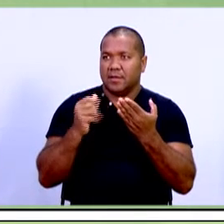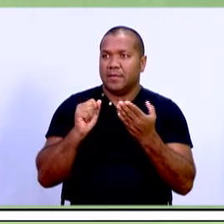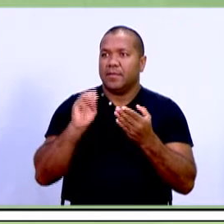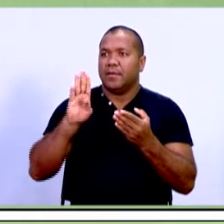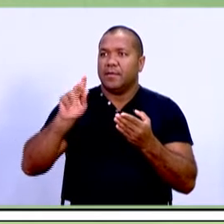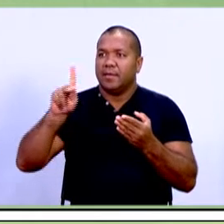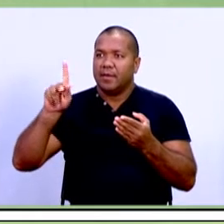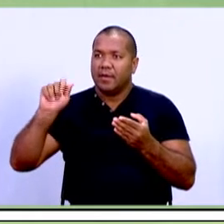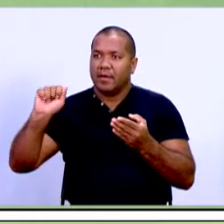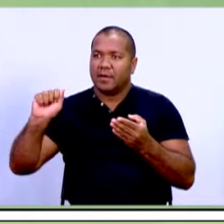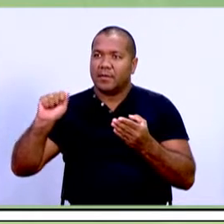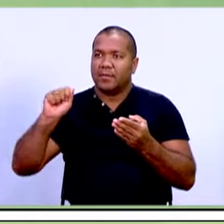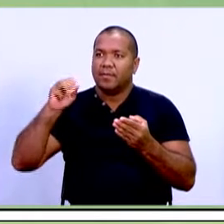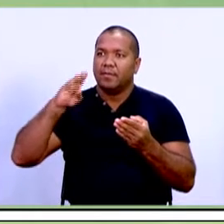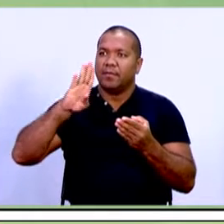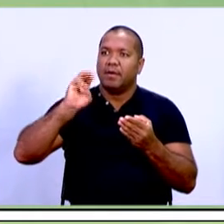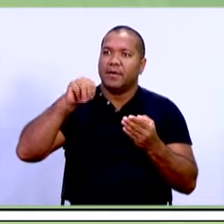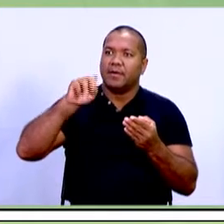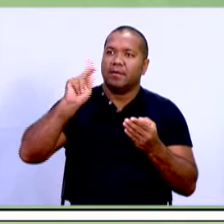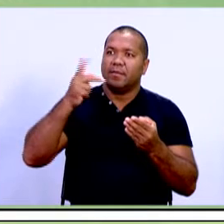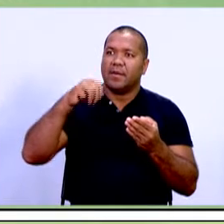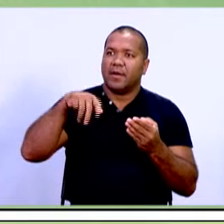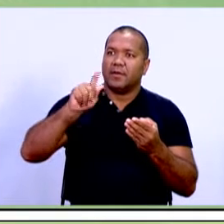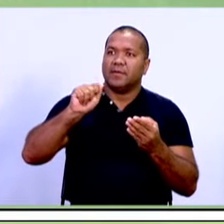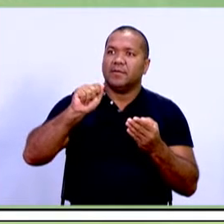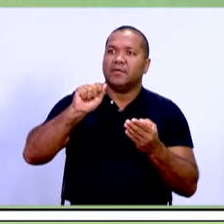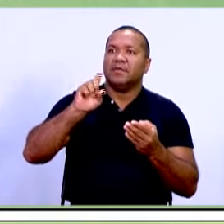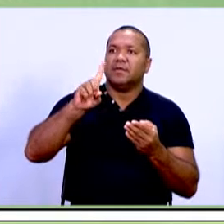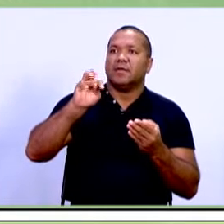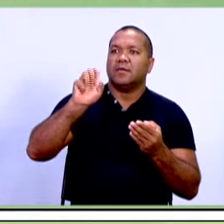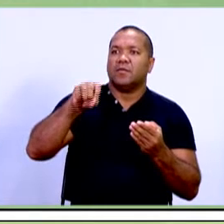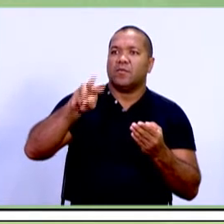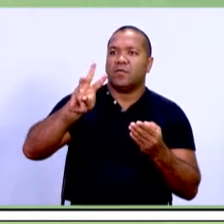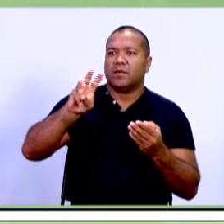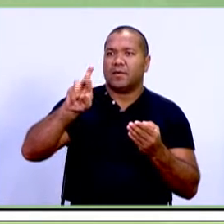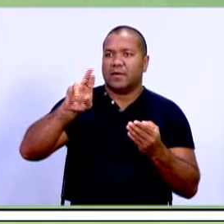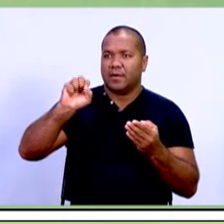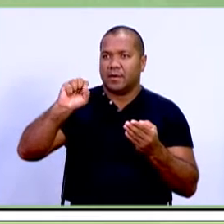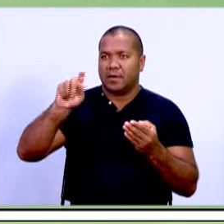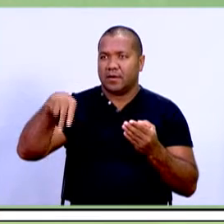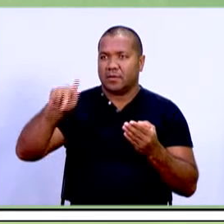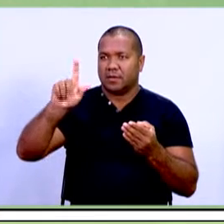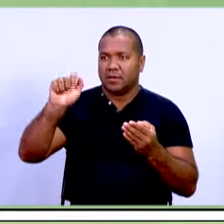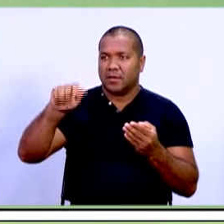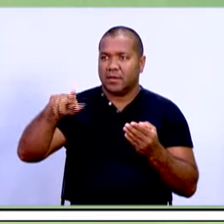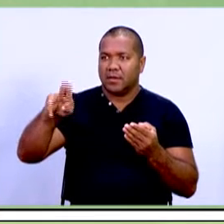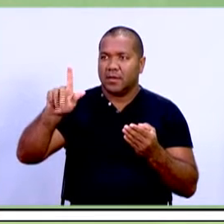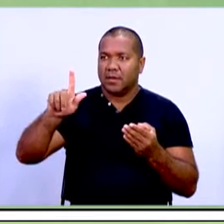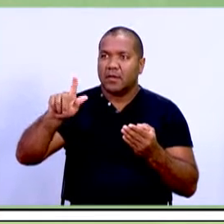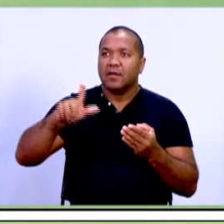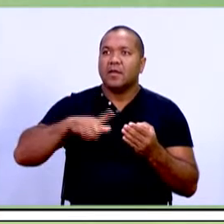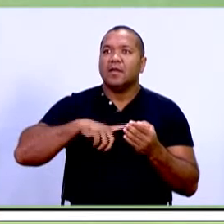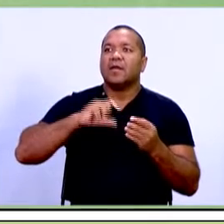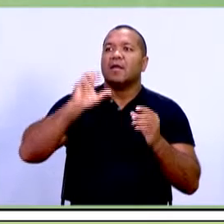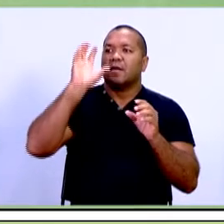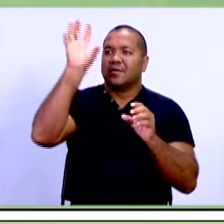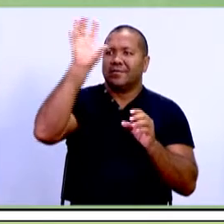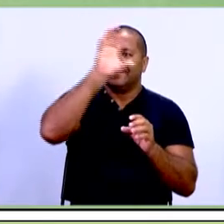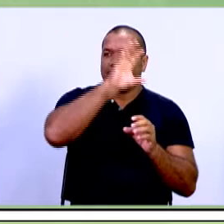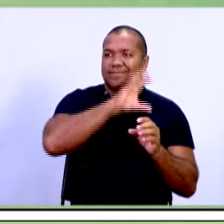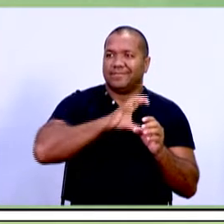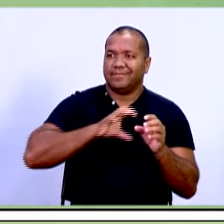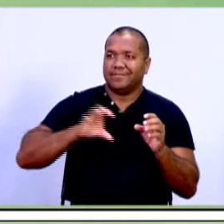BPR, Benchmarking, Data Warehousing e Reporting. Cada uma dessas áreas são